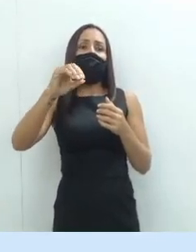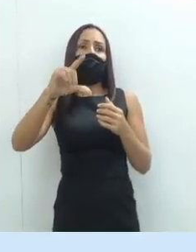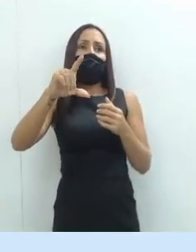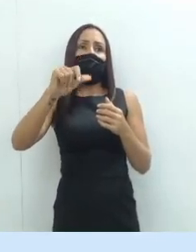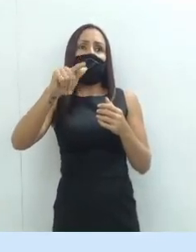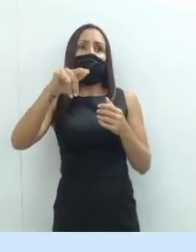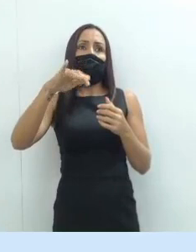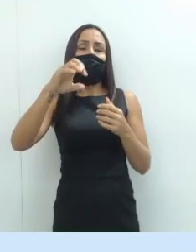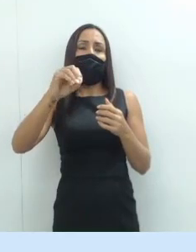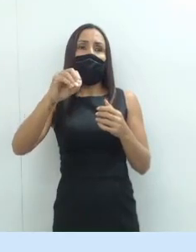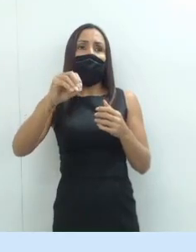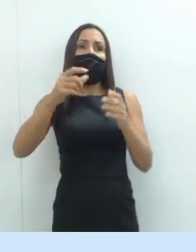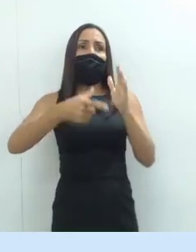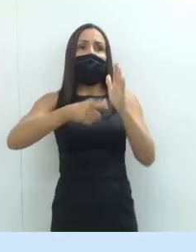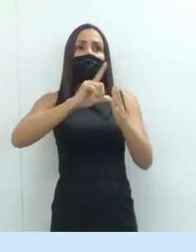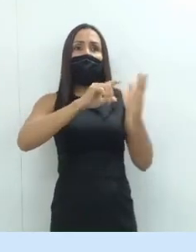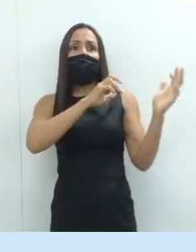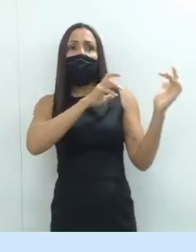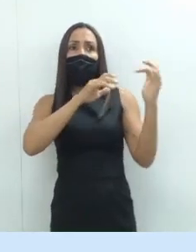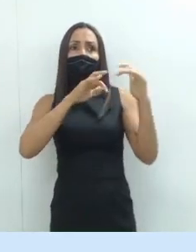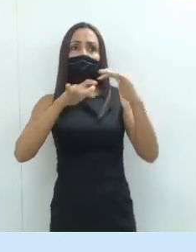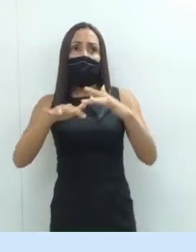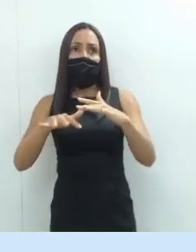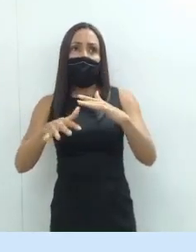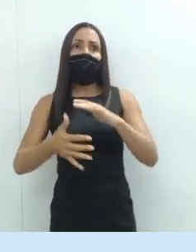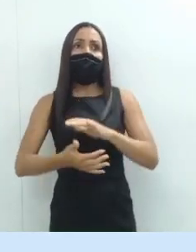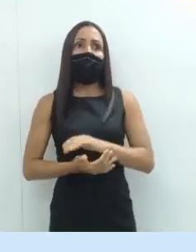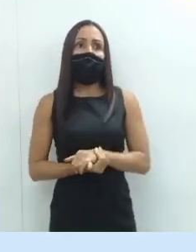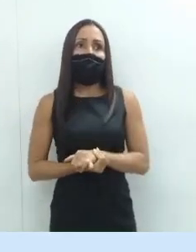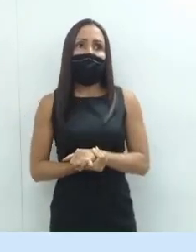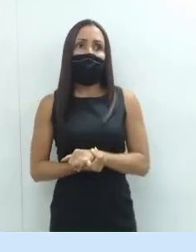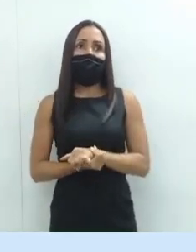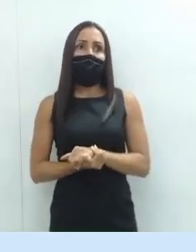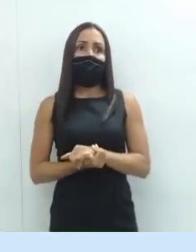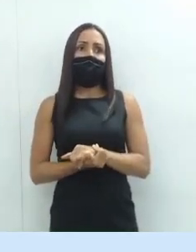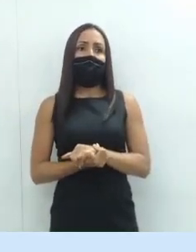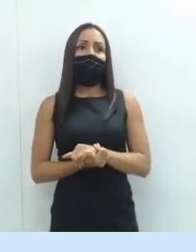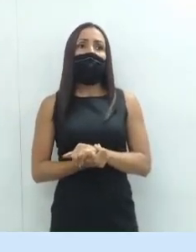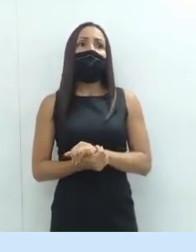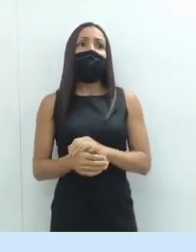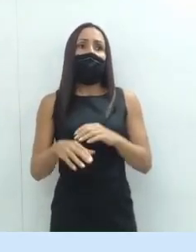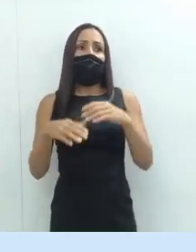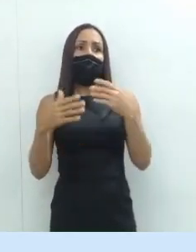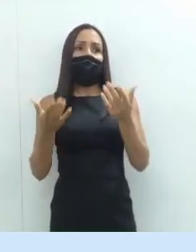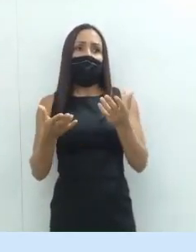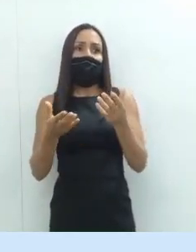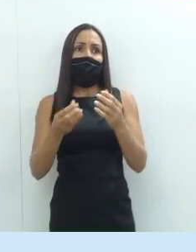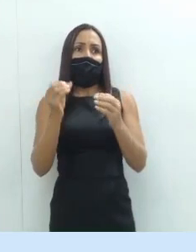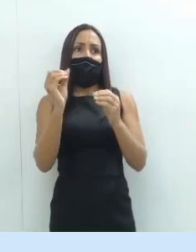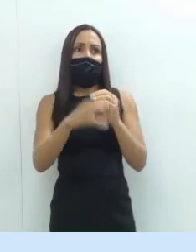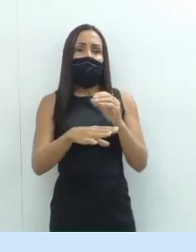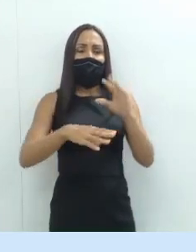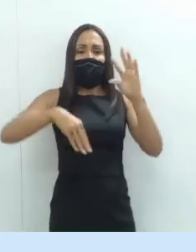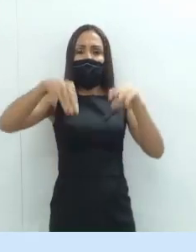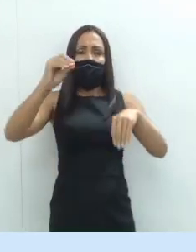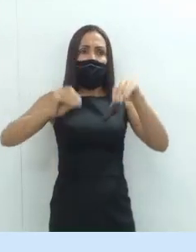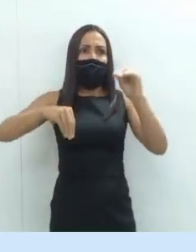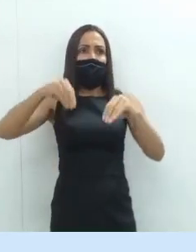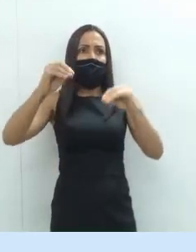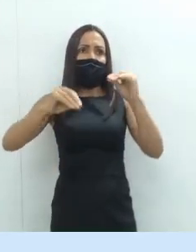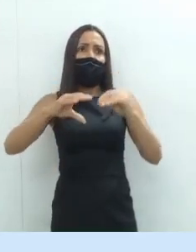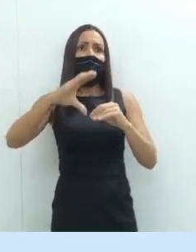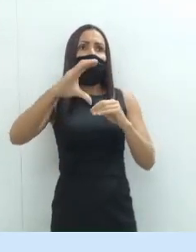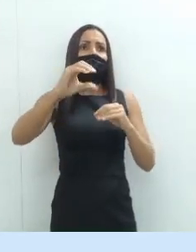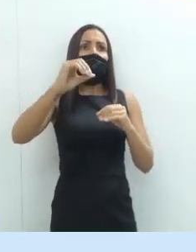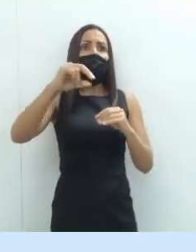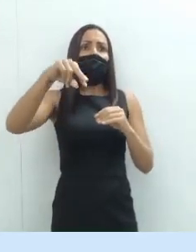né? Que são formados por restos faunísticos, ou seja, restos de conchas, de moluscos e